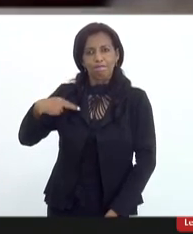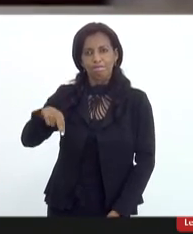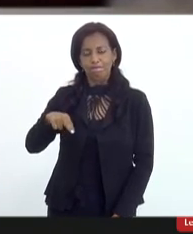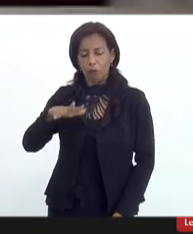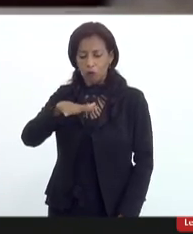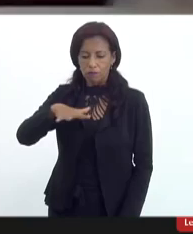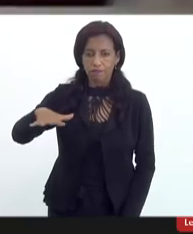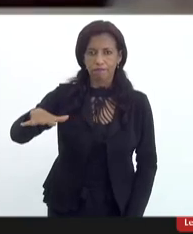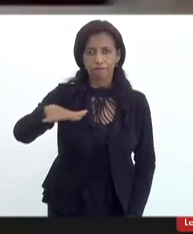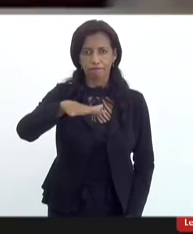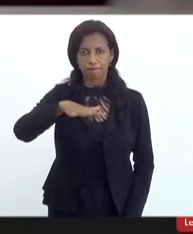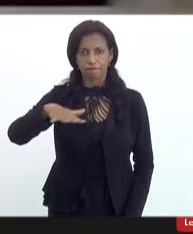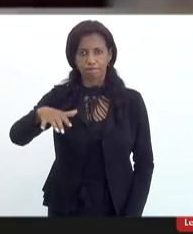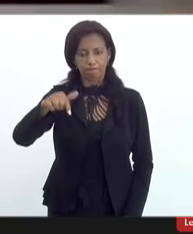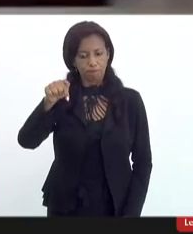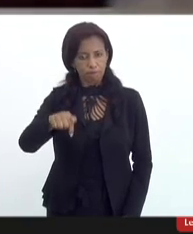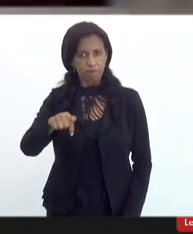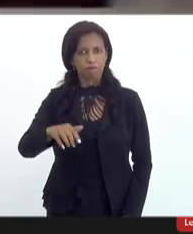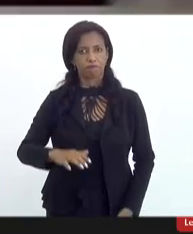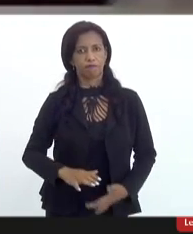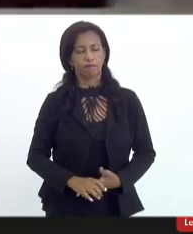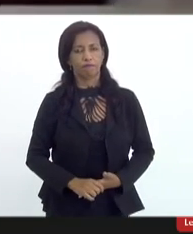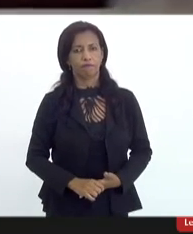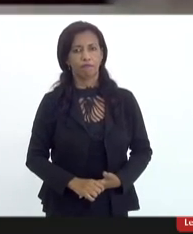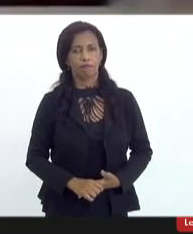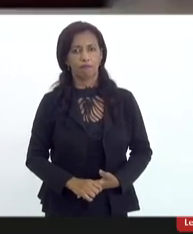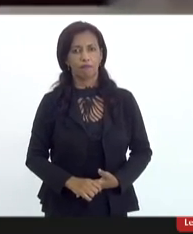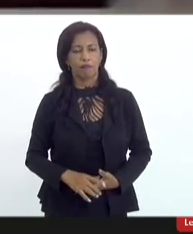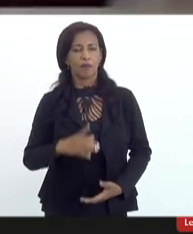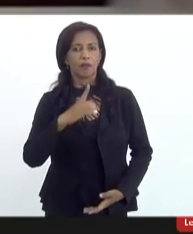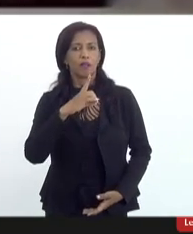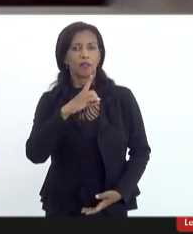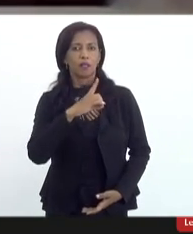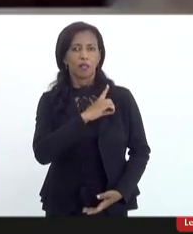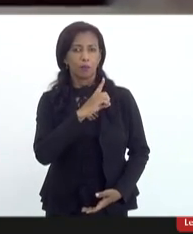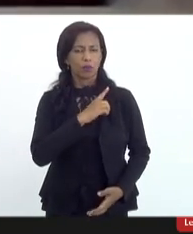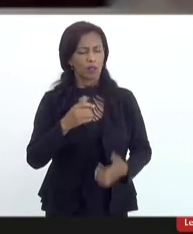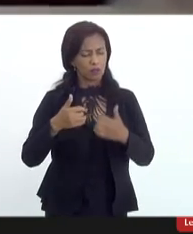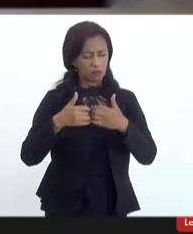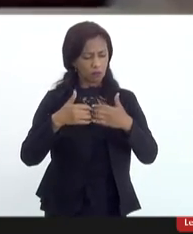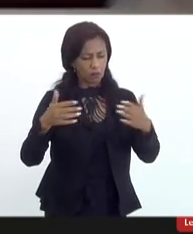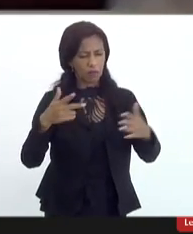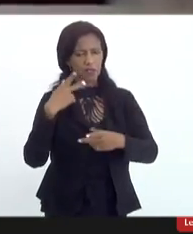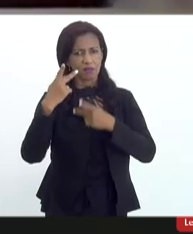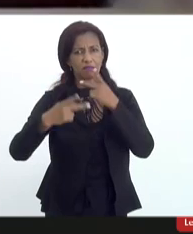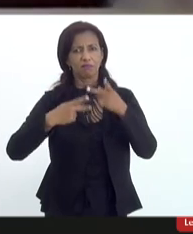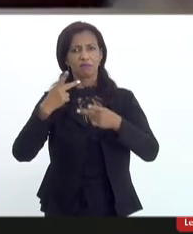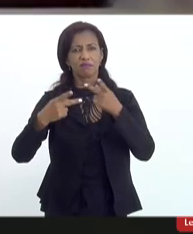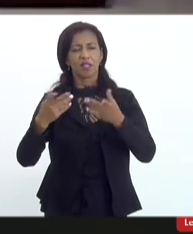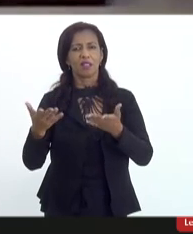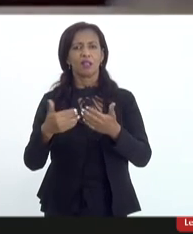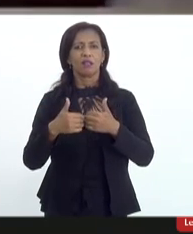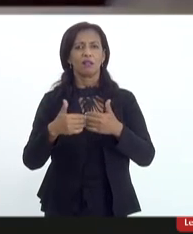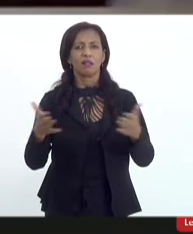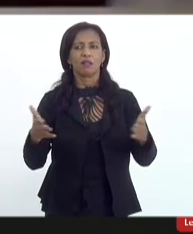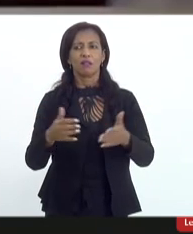nosso território, no nosso solo. A deputada Marta Rocha inicia sua fala, abrindo os trabalhos de hoje,